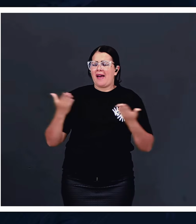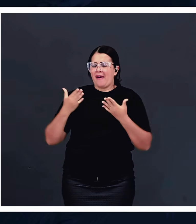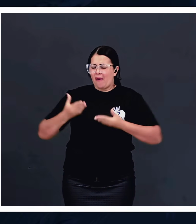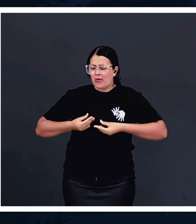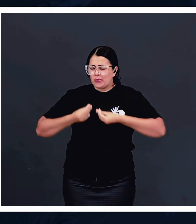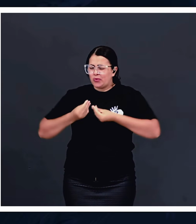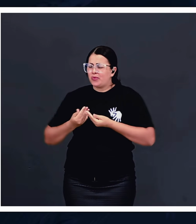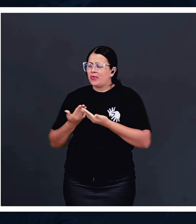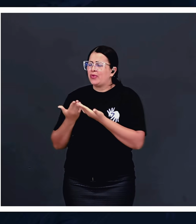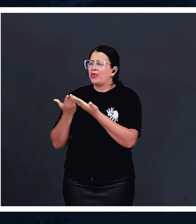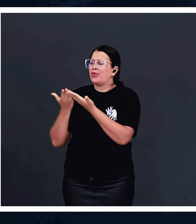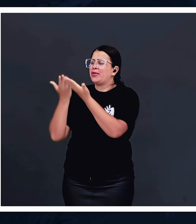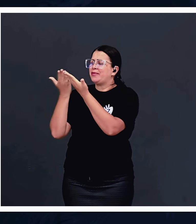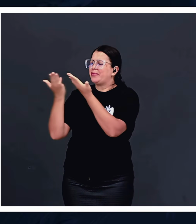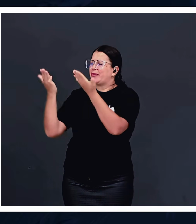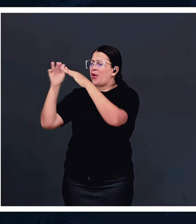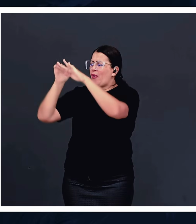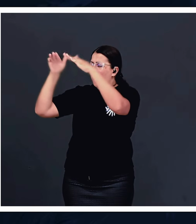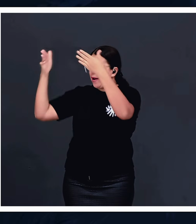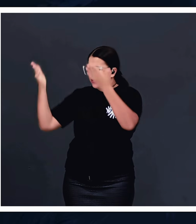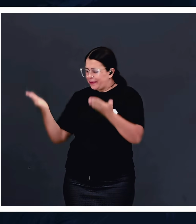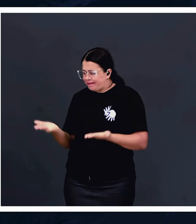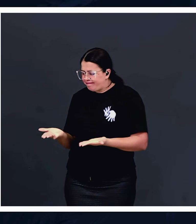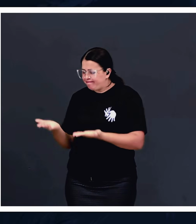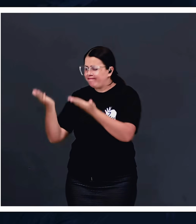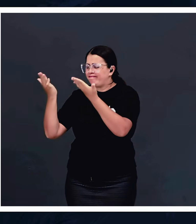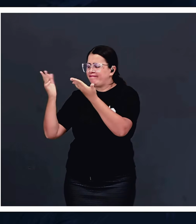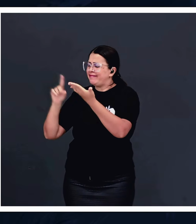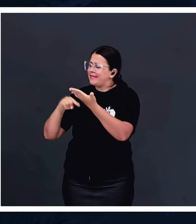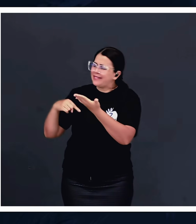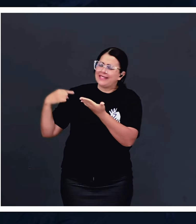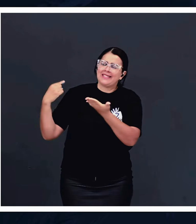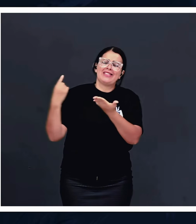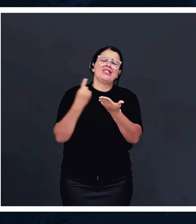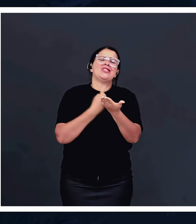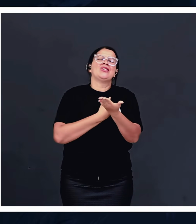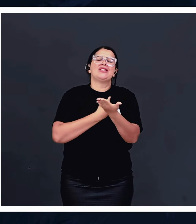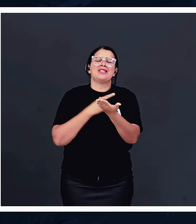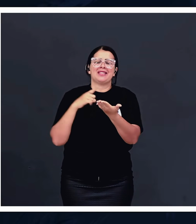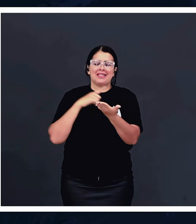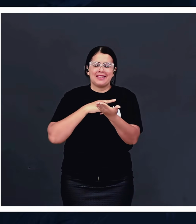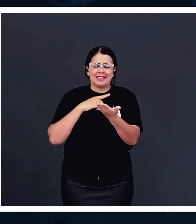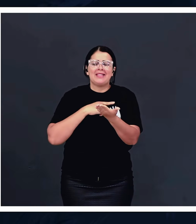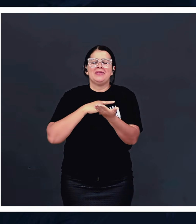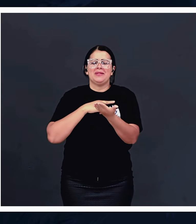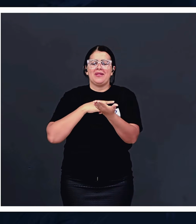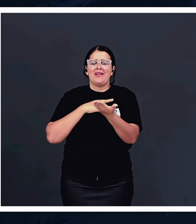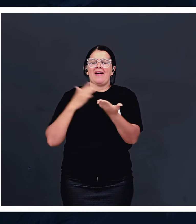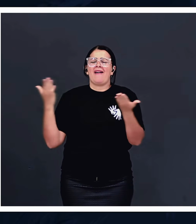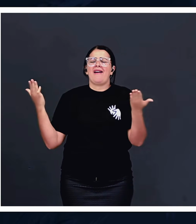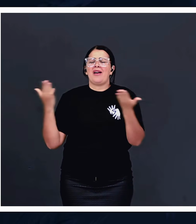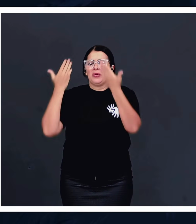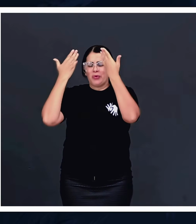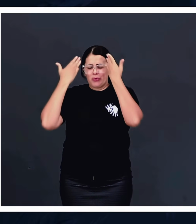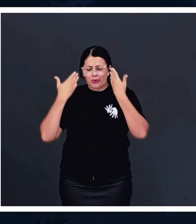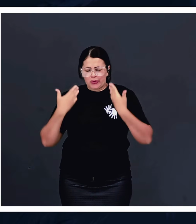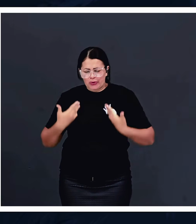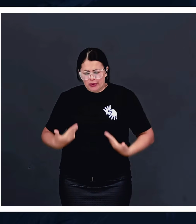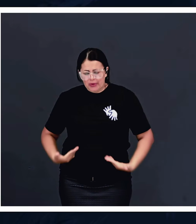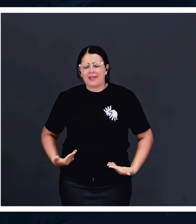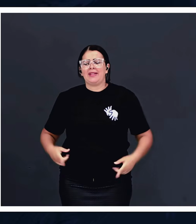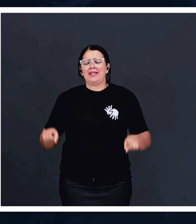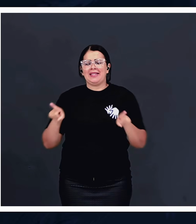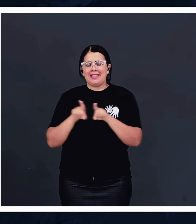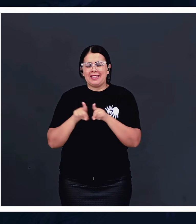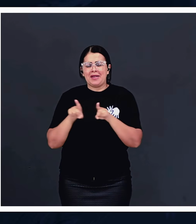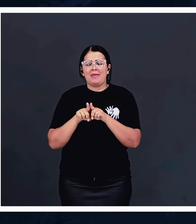Teu altar. E nós, meu Deus, nós nos colocamos integralmente, inclusive